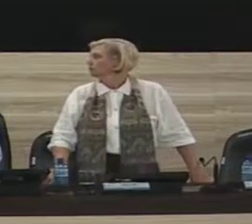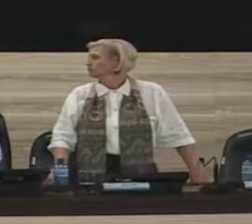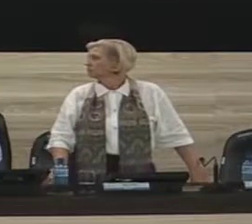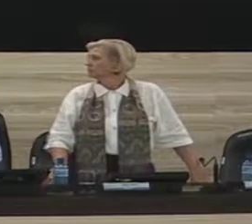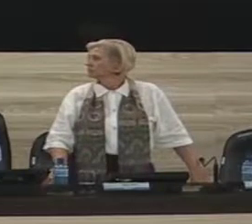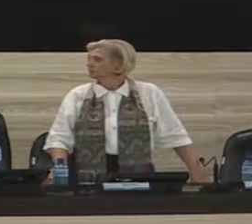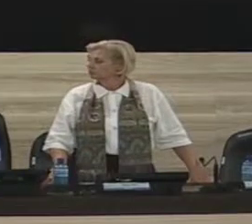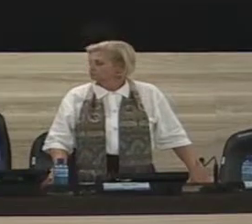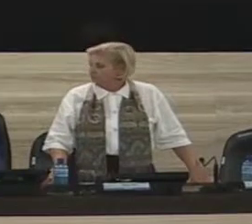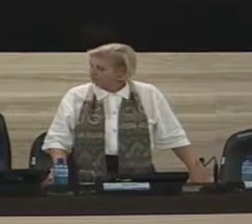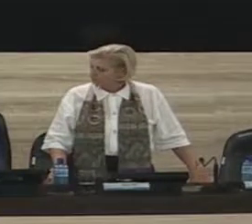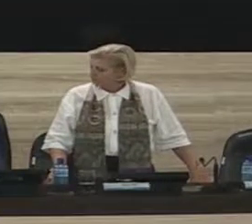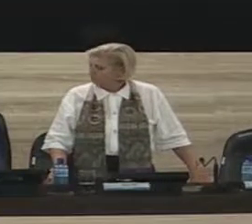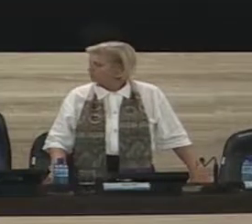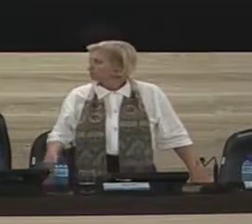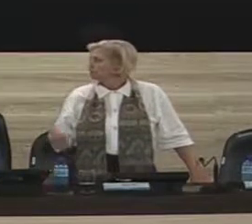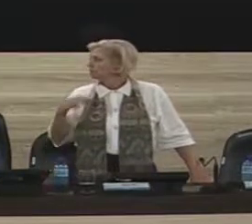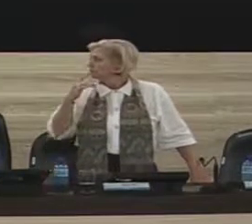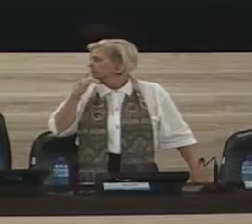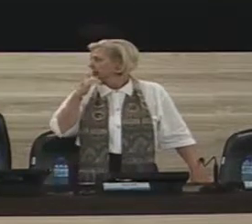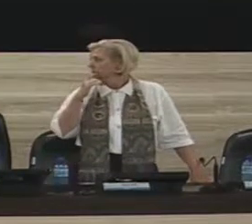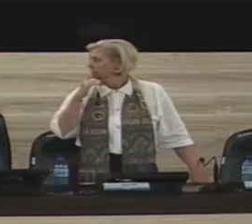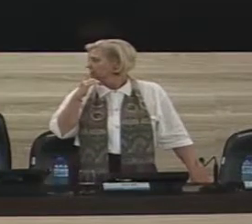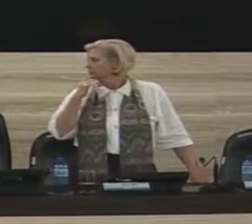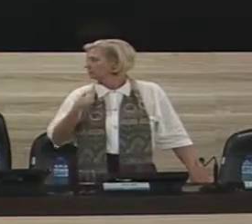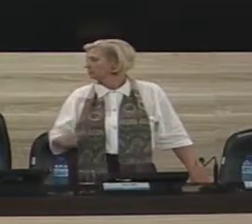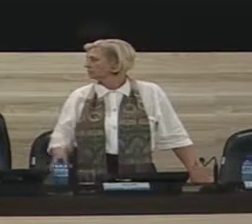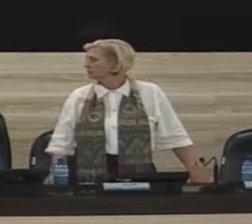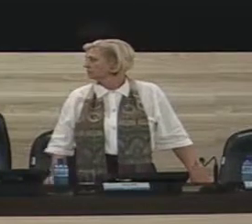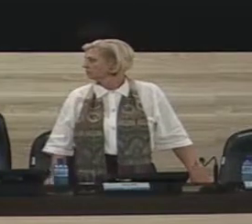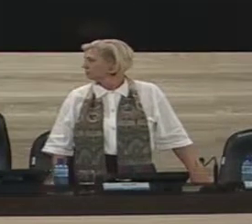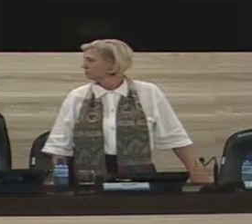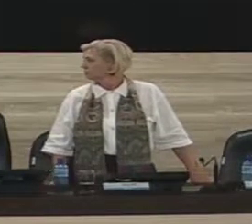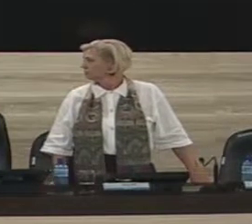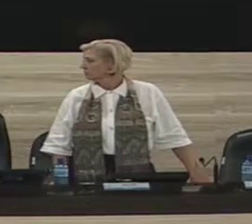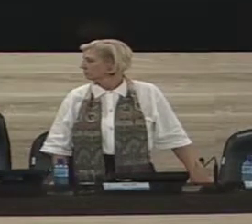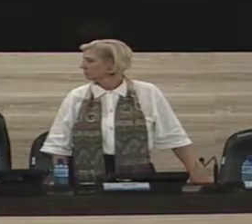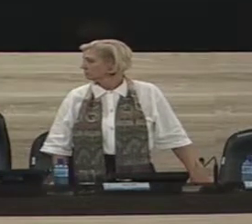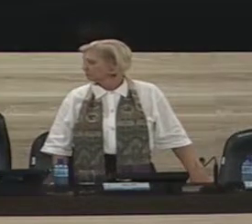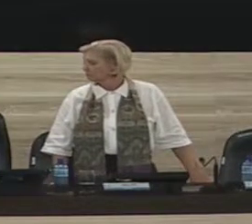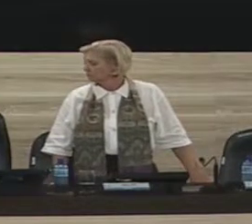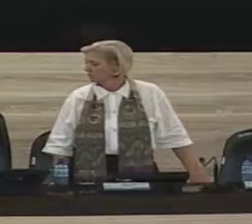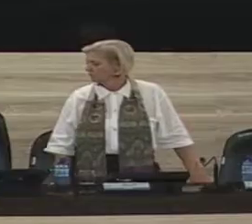a nova vereadora Constância Félix que proceda à leitura de um trecho da Bíblia.